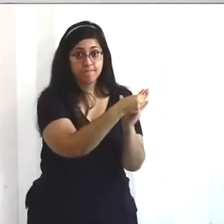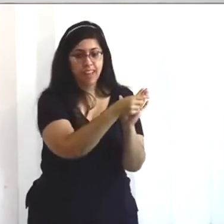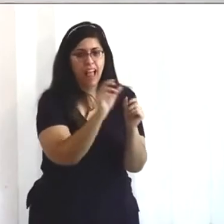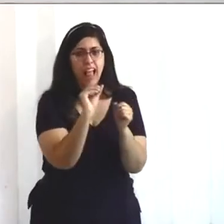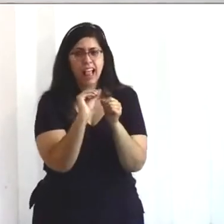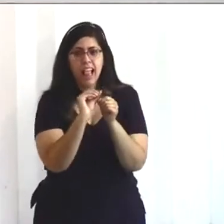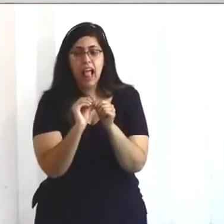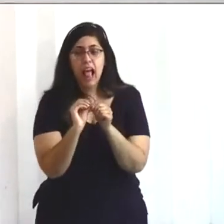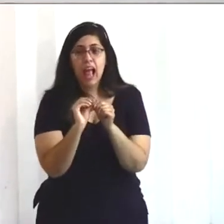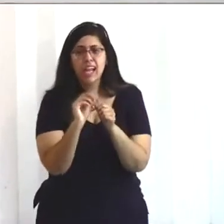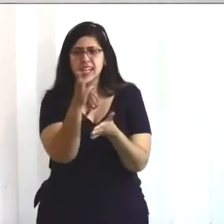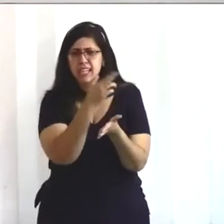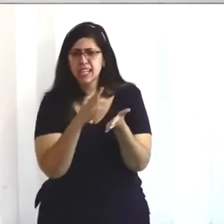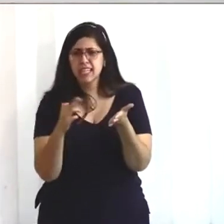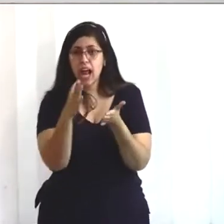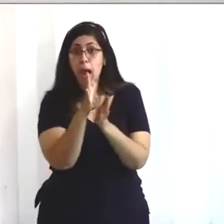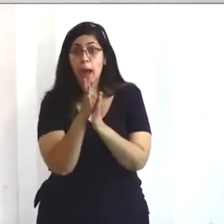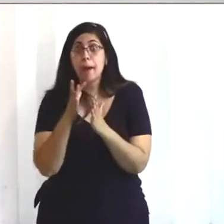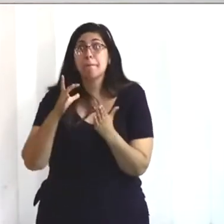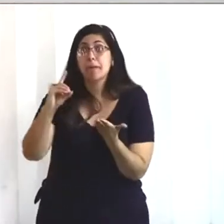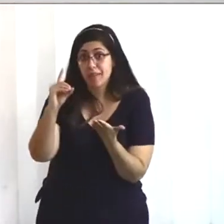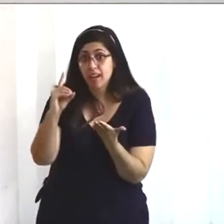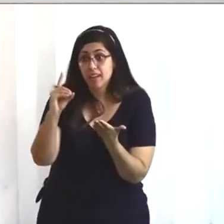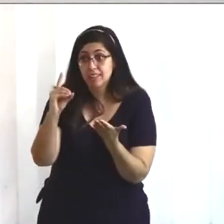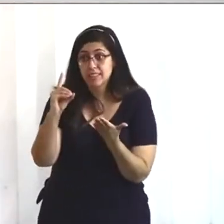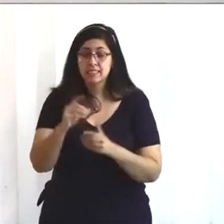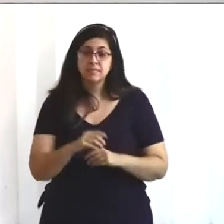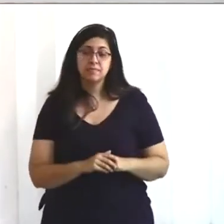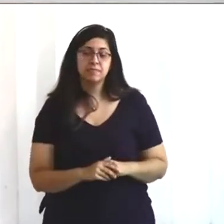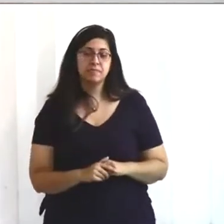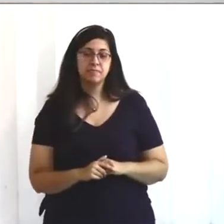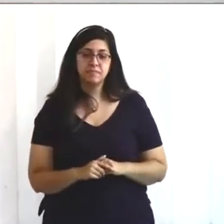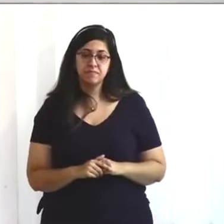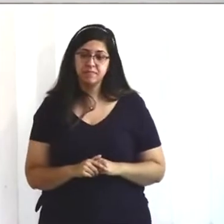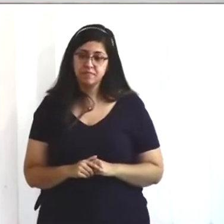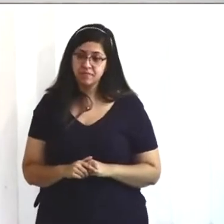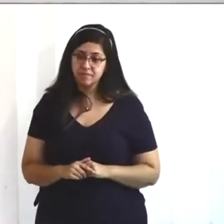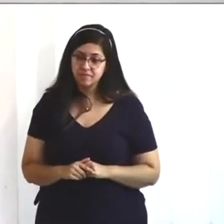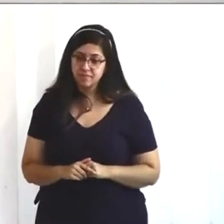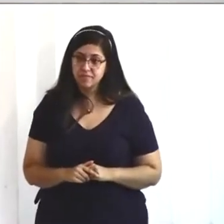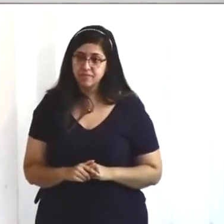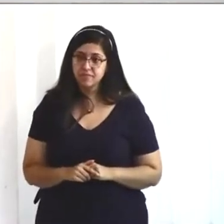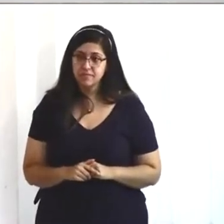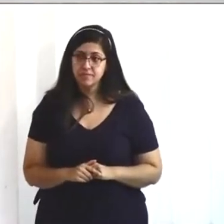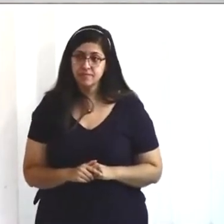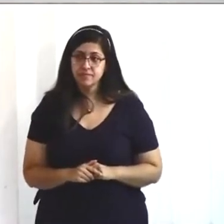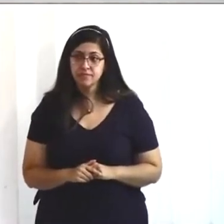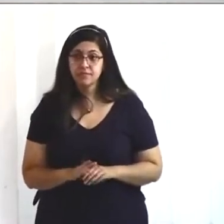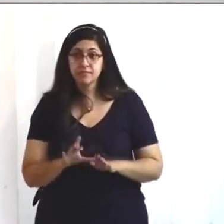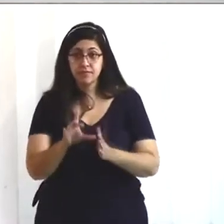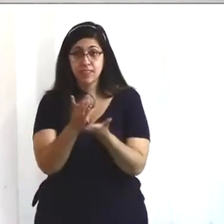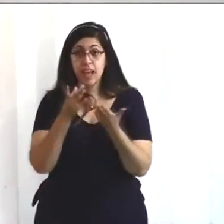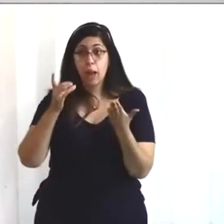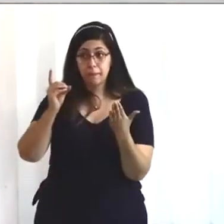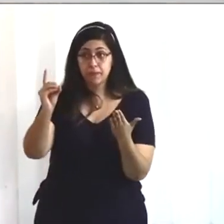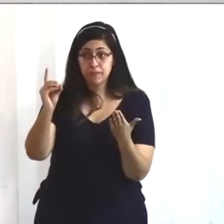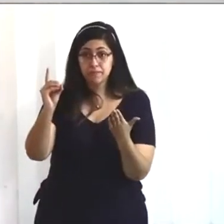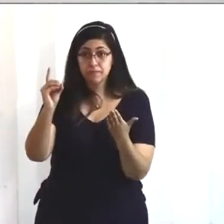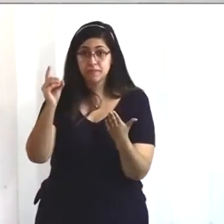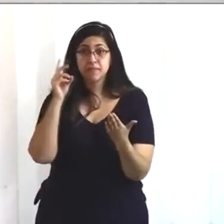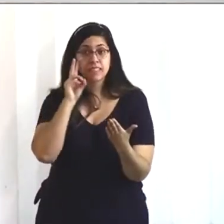de uma Bíblia, mas como eu pedi para o nosso departamento de comunicação fazer, e está no nosso desenho, você não